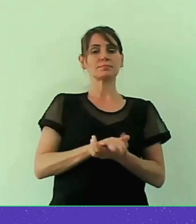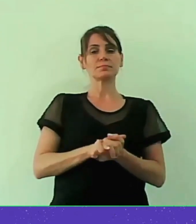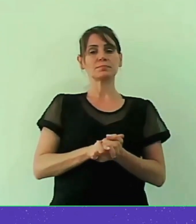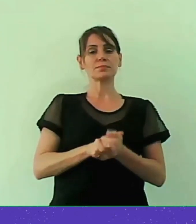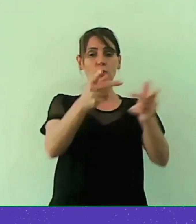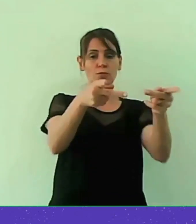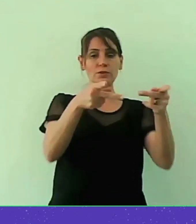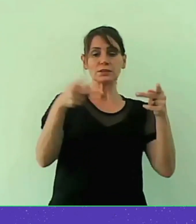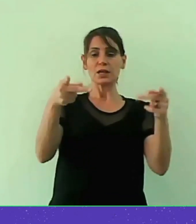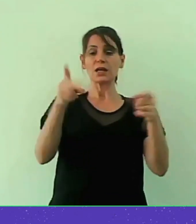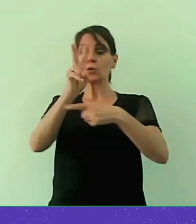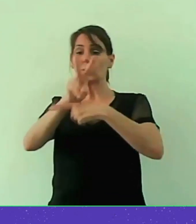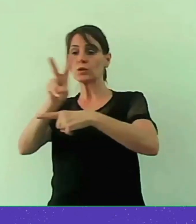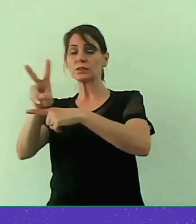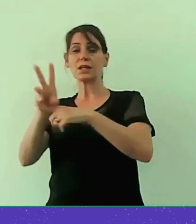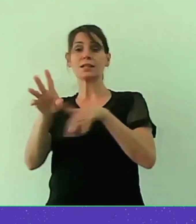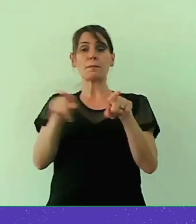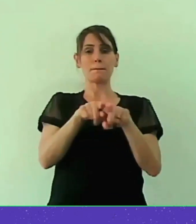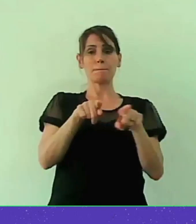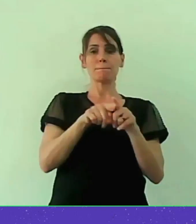cuidar.